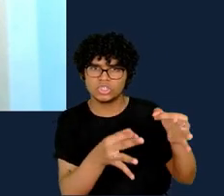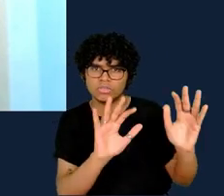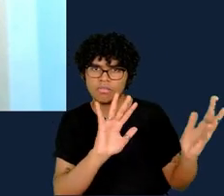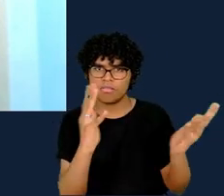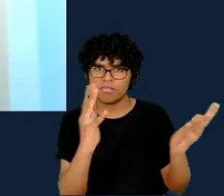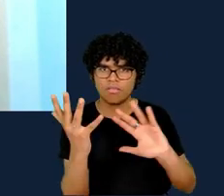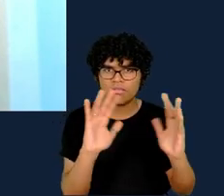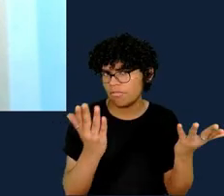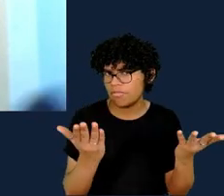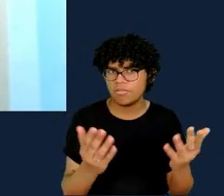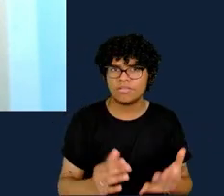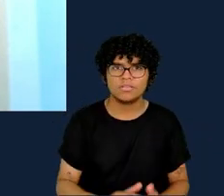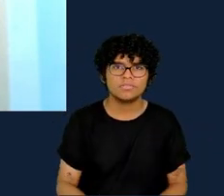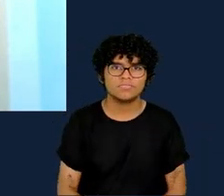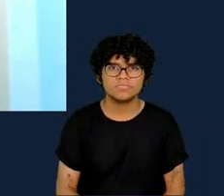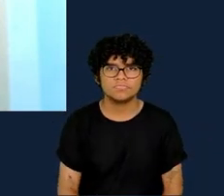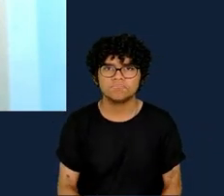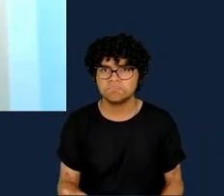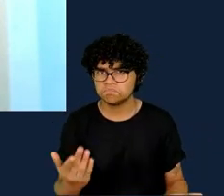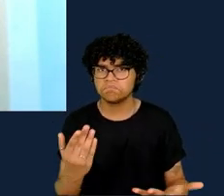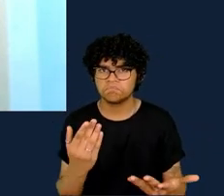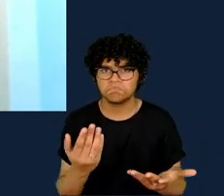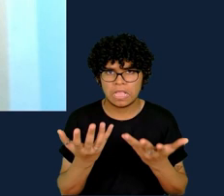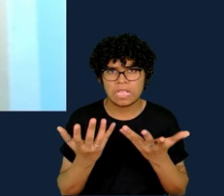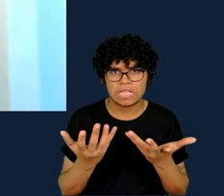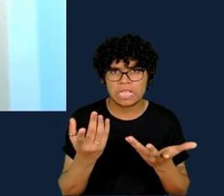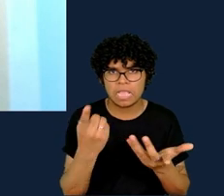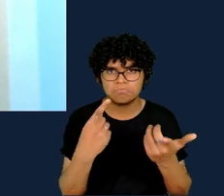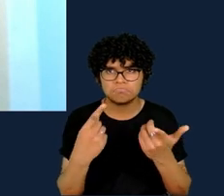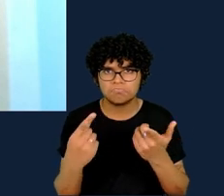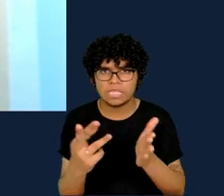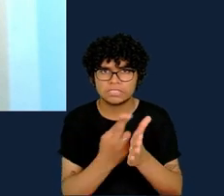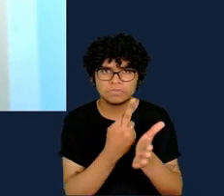exemplo? Um de vocês gostaria de comentar? Laura, Cleito?